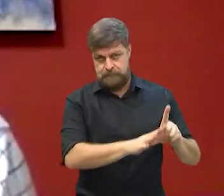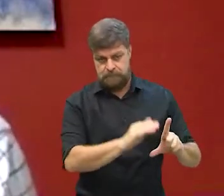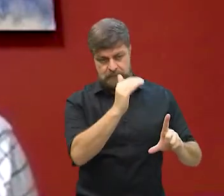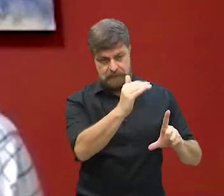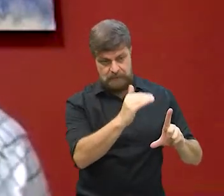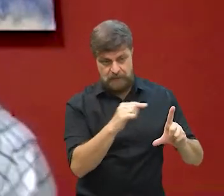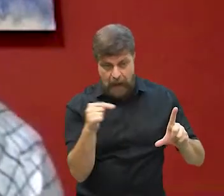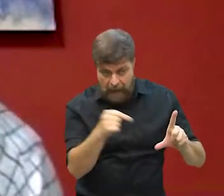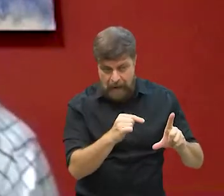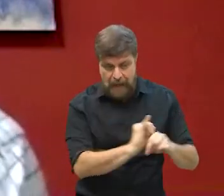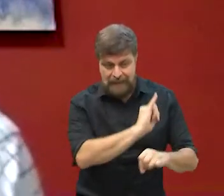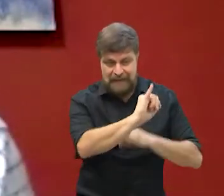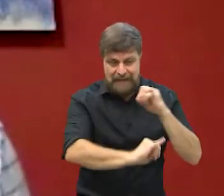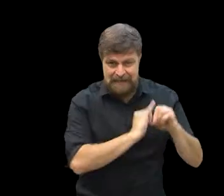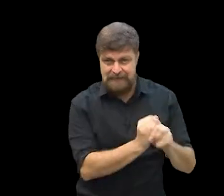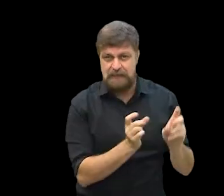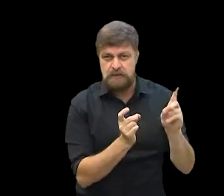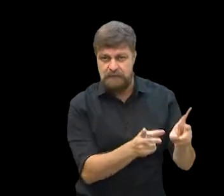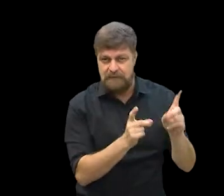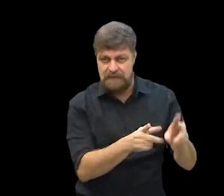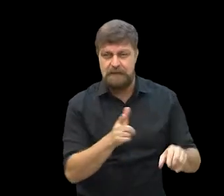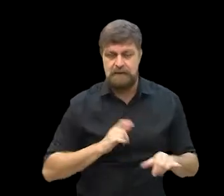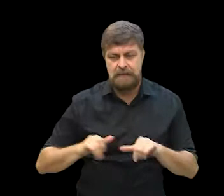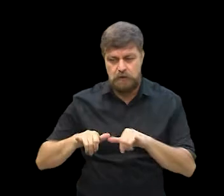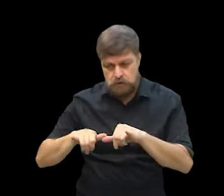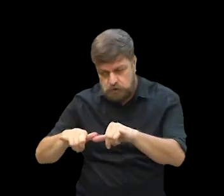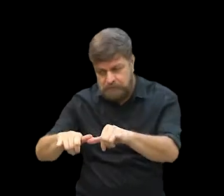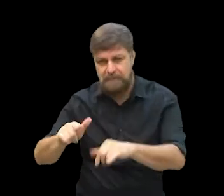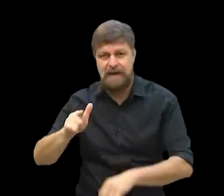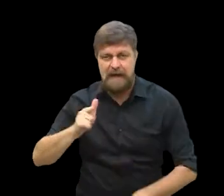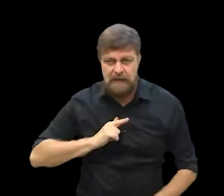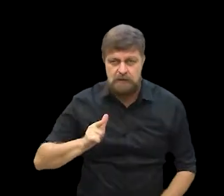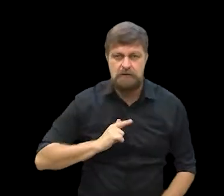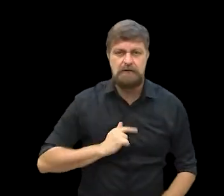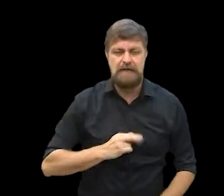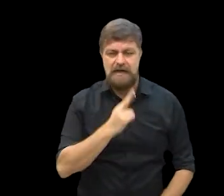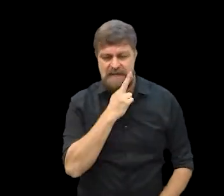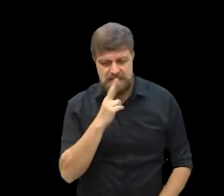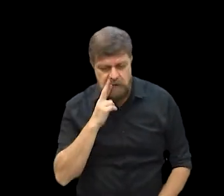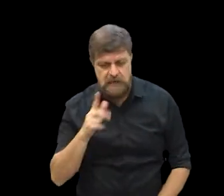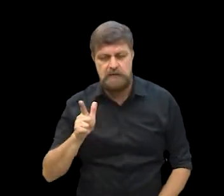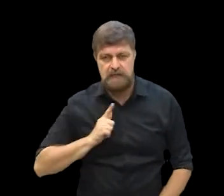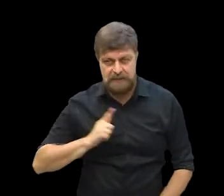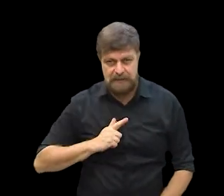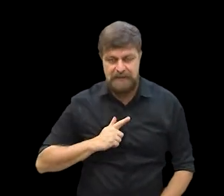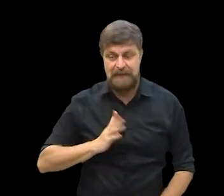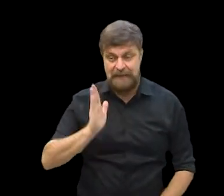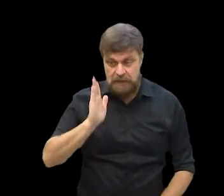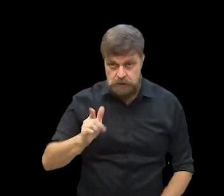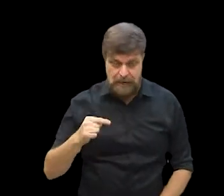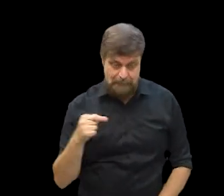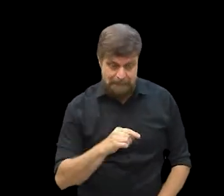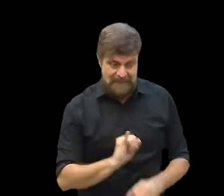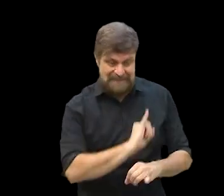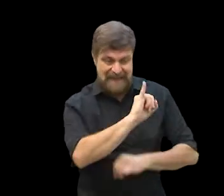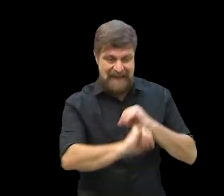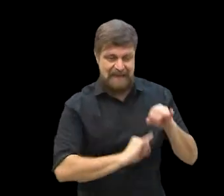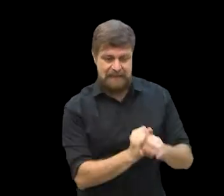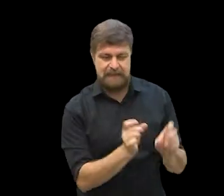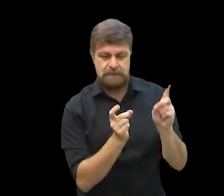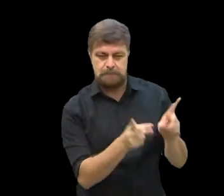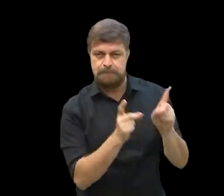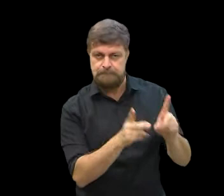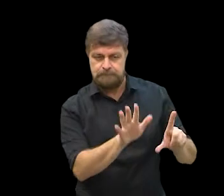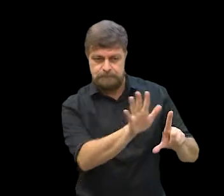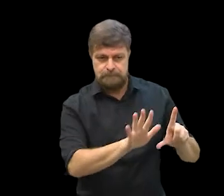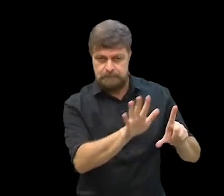vendas também no ponto de venda que eu já tenho. Nós já temos supermercados, rodopostos, restaurantes, entendeu? Então, de lá para cá, o